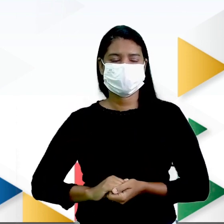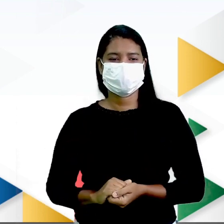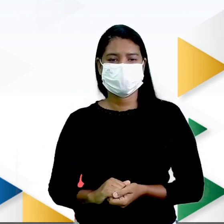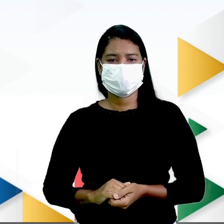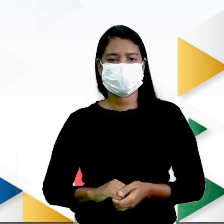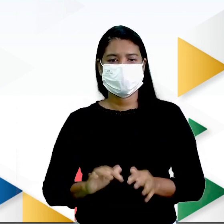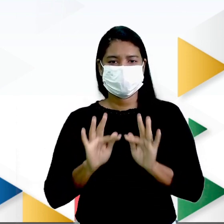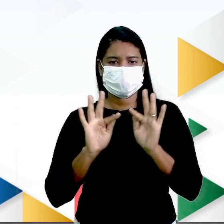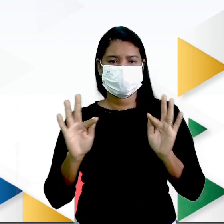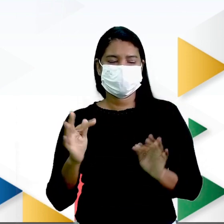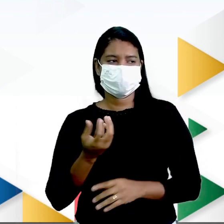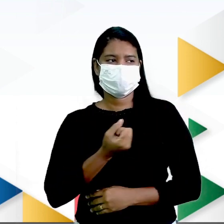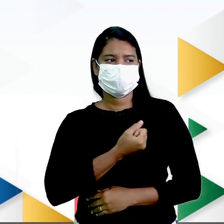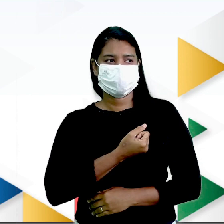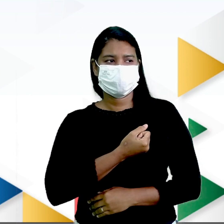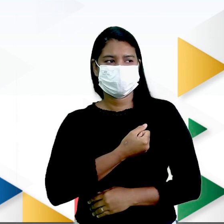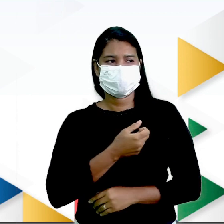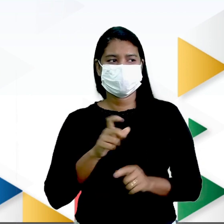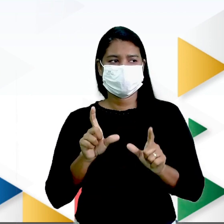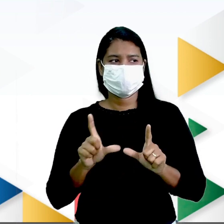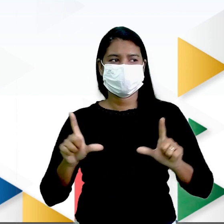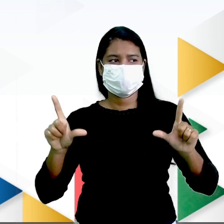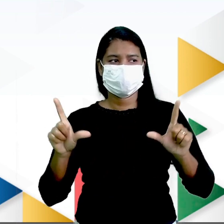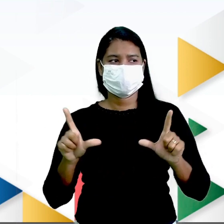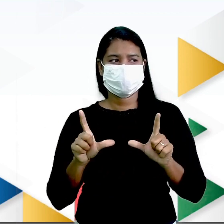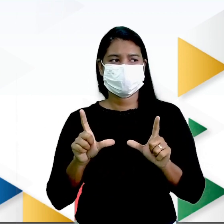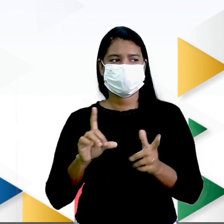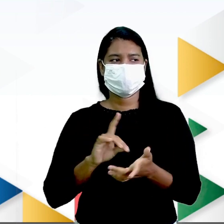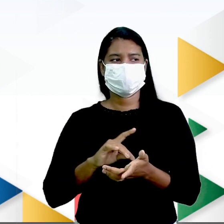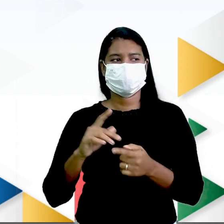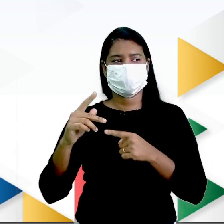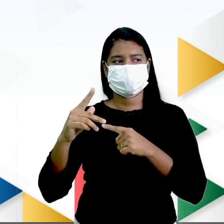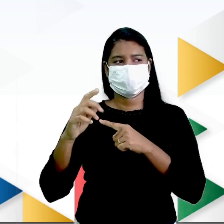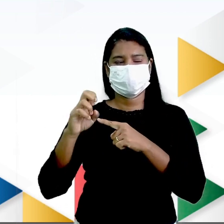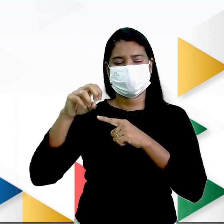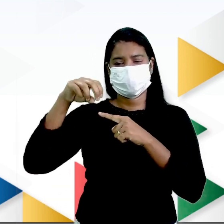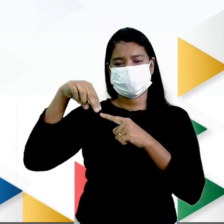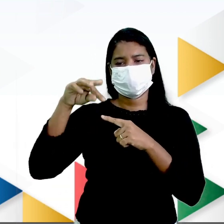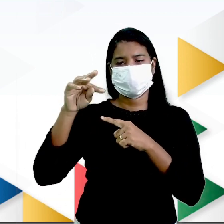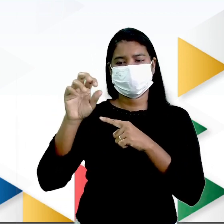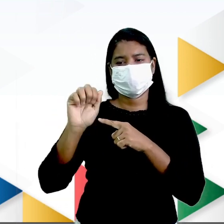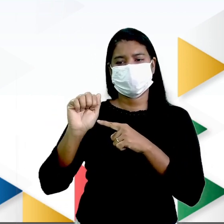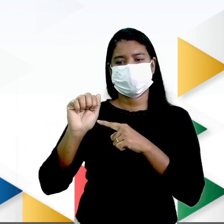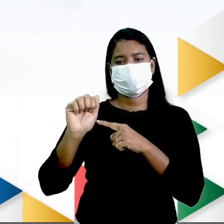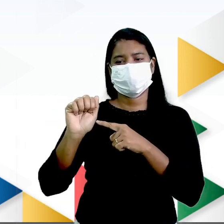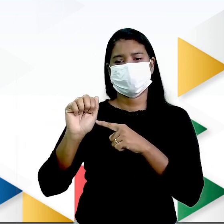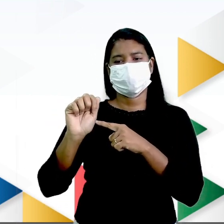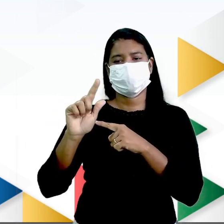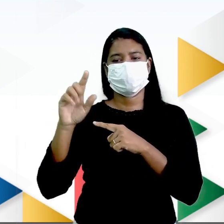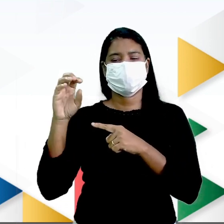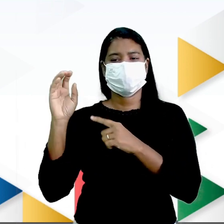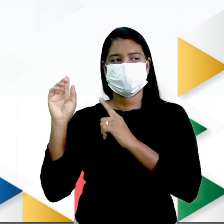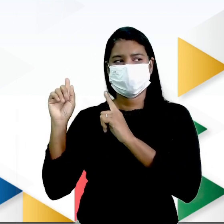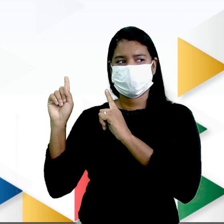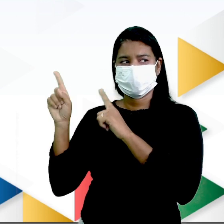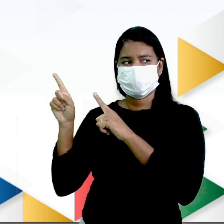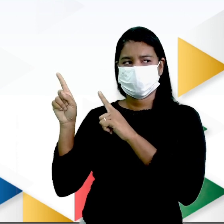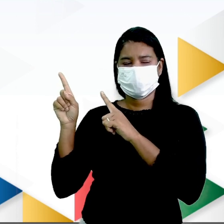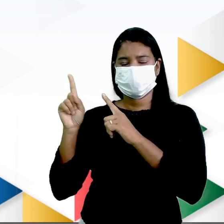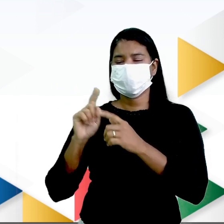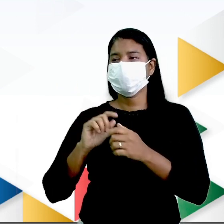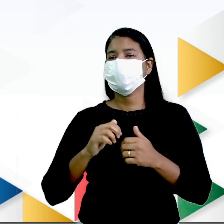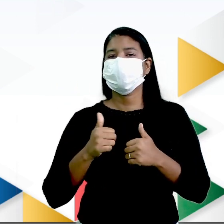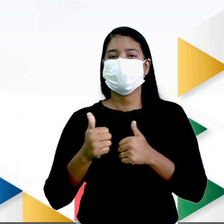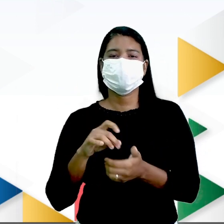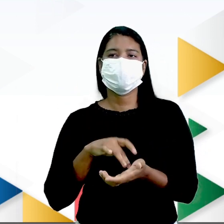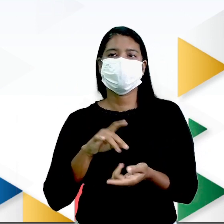função do número de seus lados, ele tem um nome. É pentágono, claro, né? 5 penta, tá? Ó, lado do